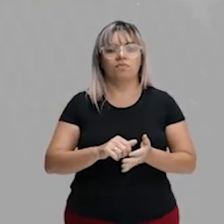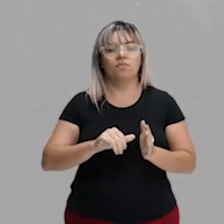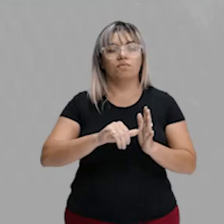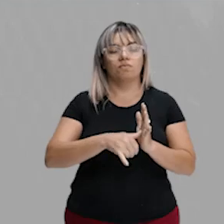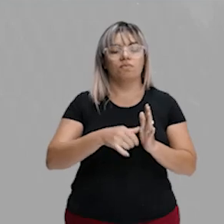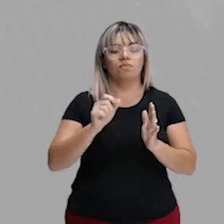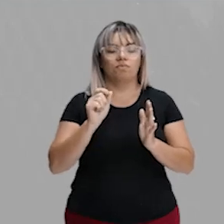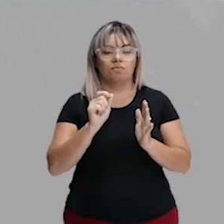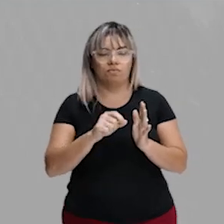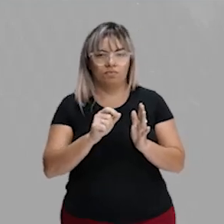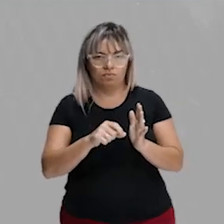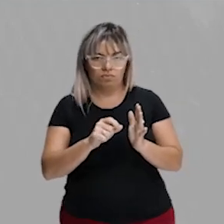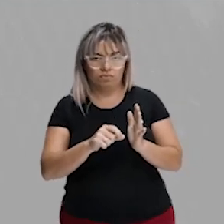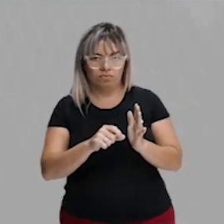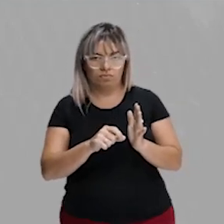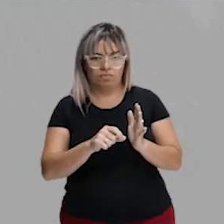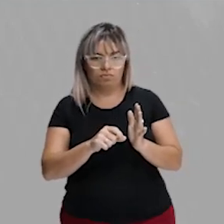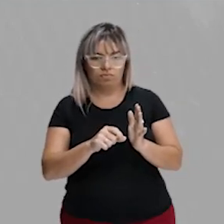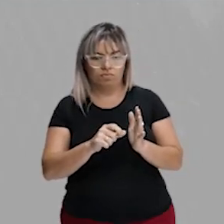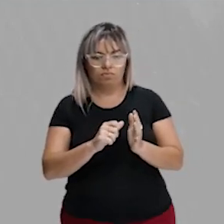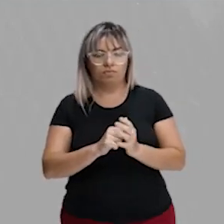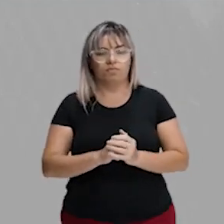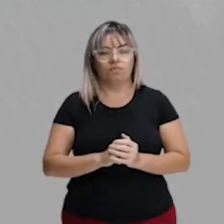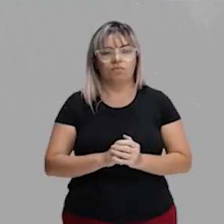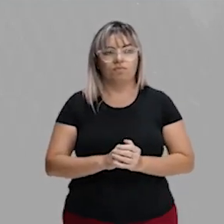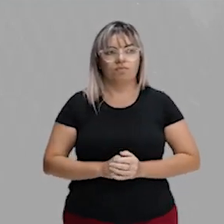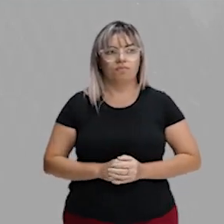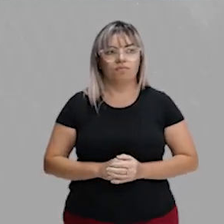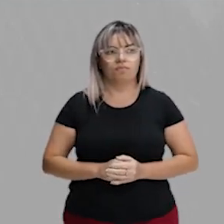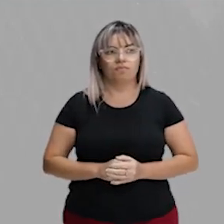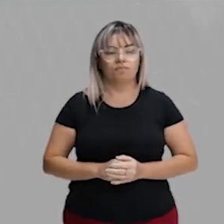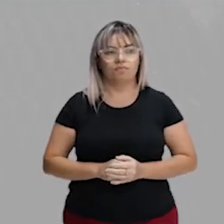Geradores, eles são dispositivos que